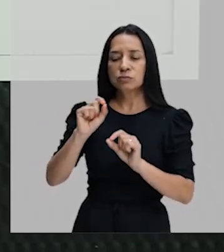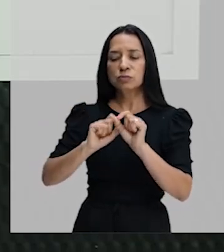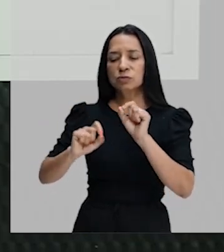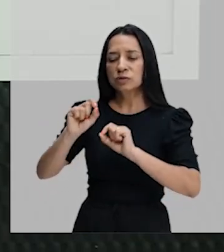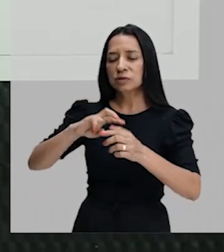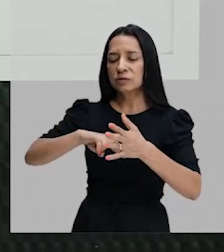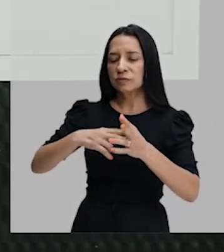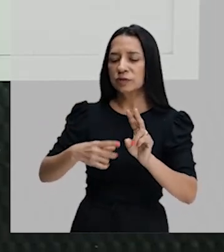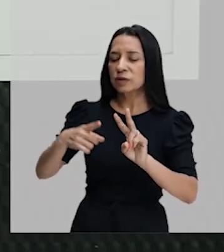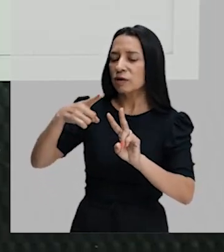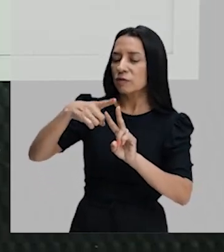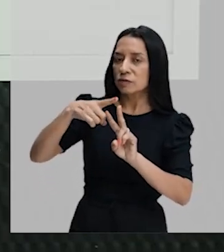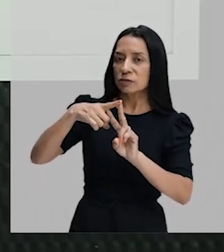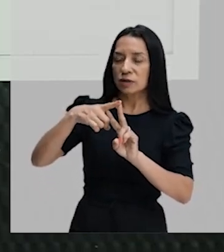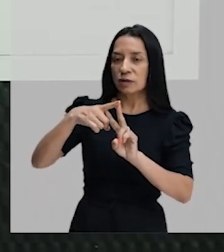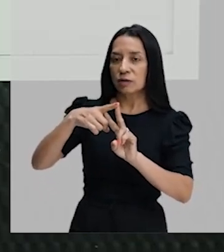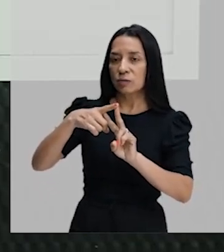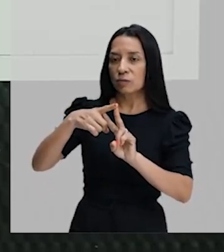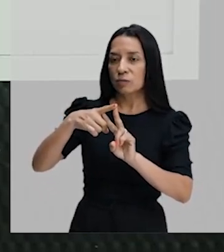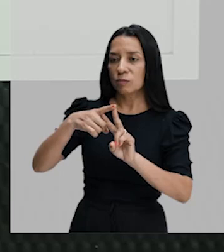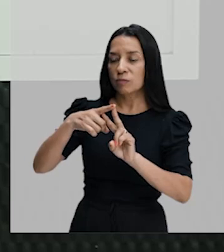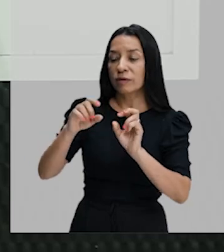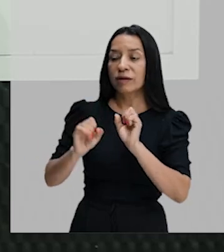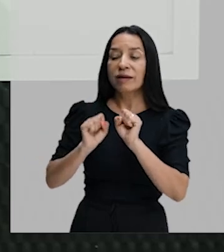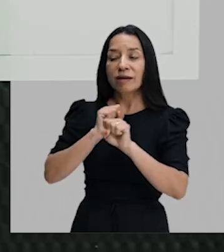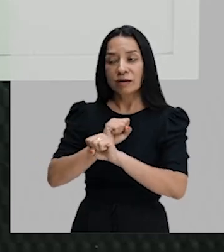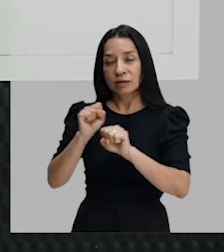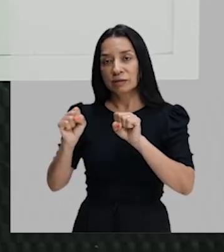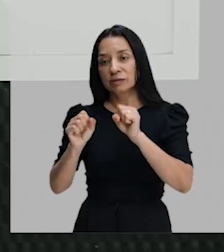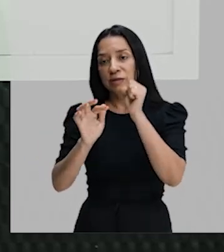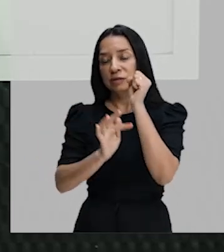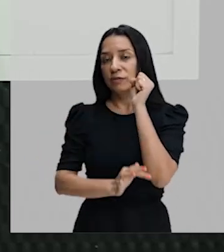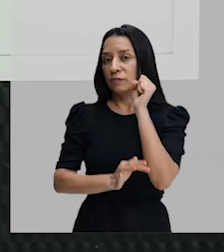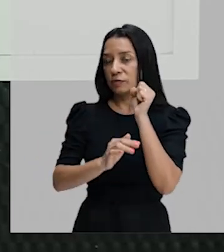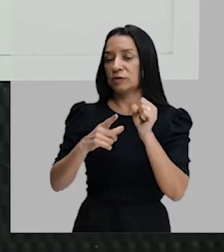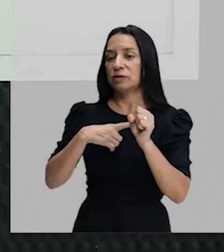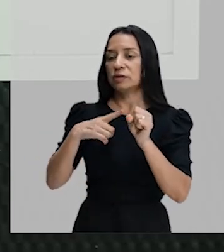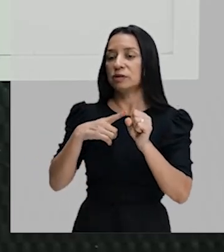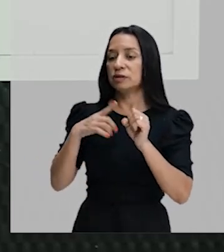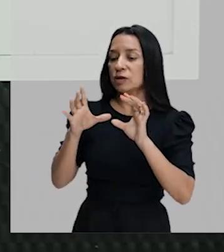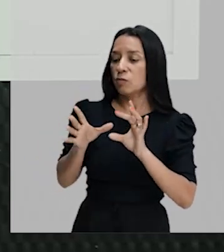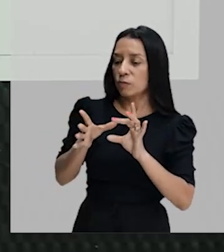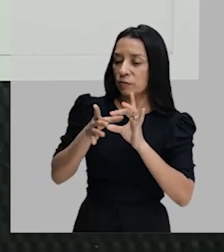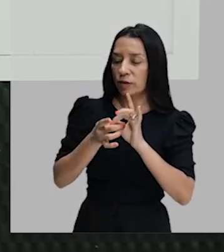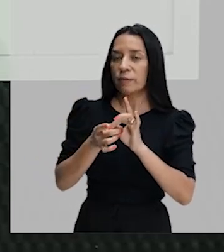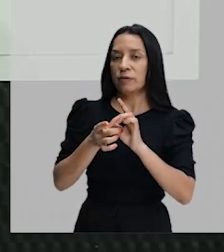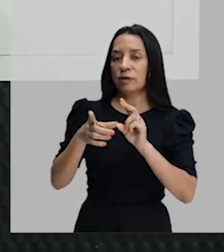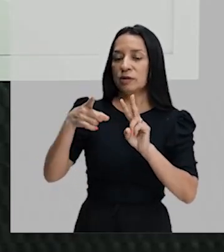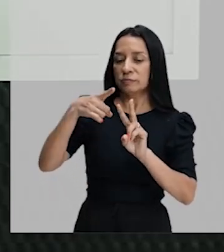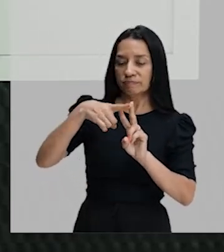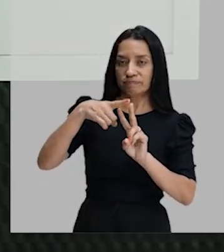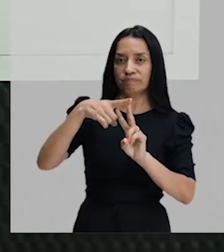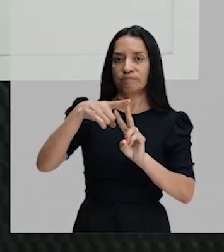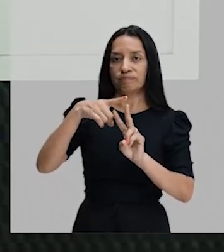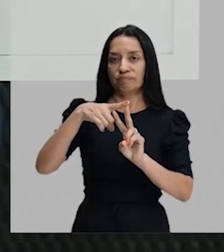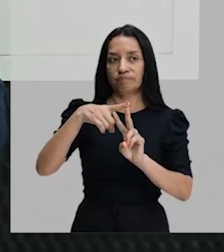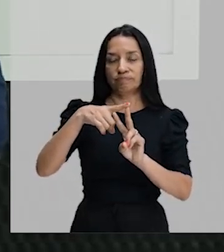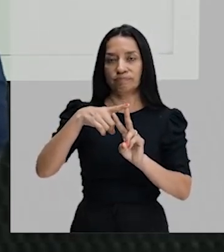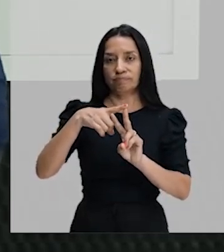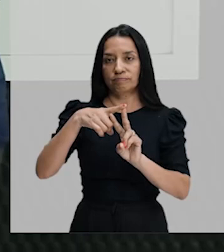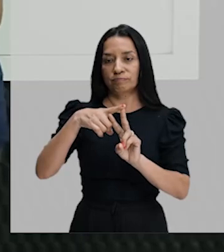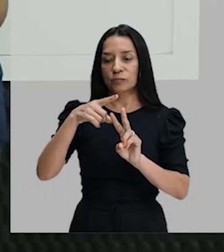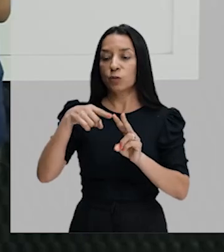tem uma dependência vetorial. Tá ok? É uma grandeza física que tem dependência com